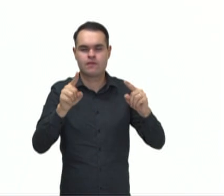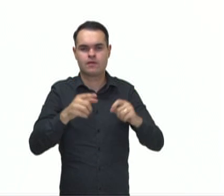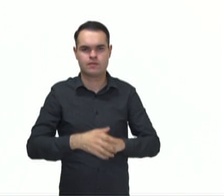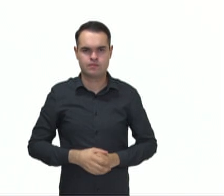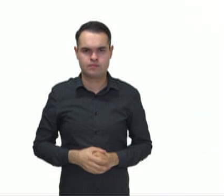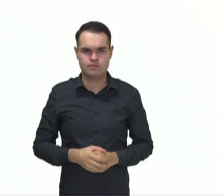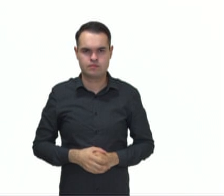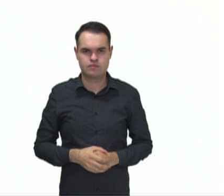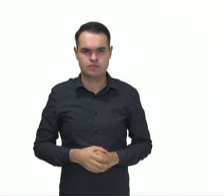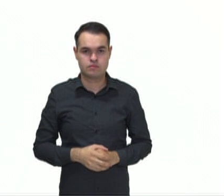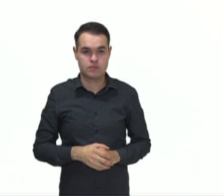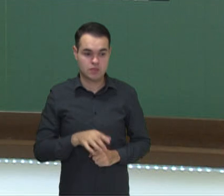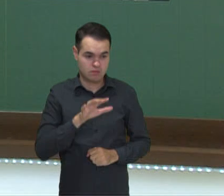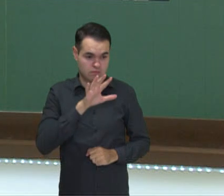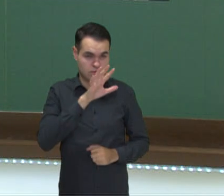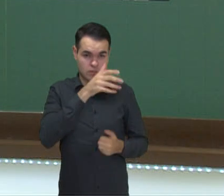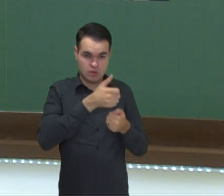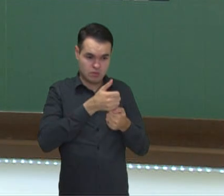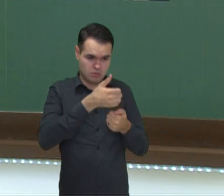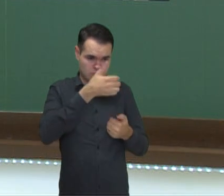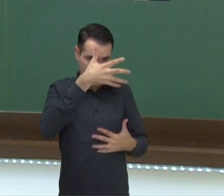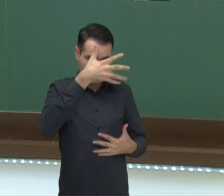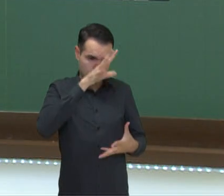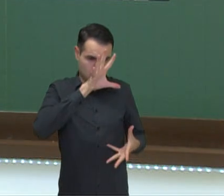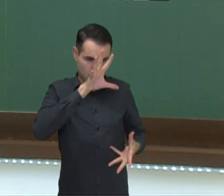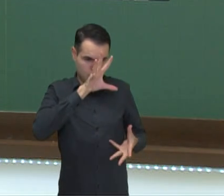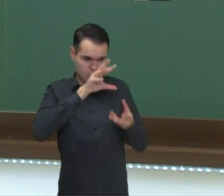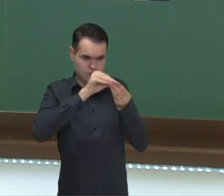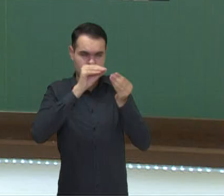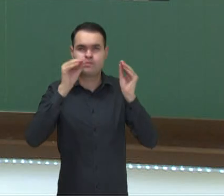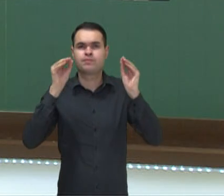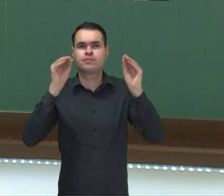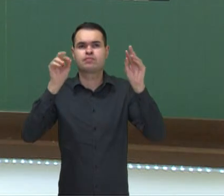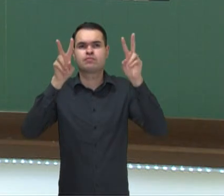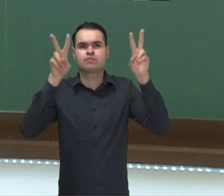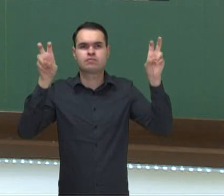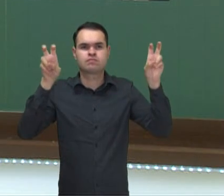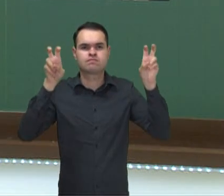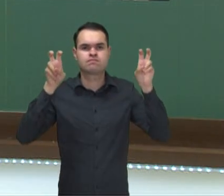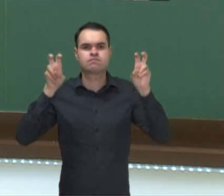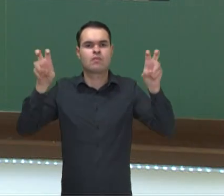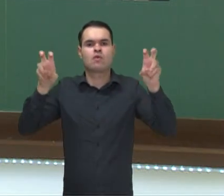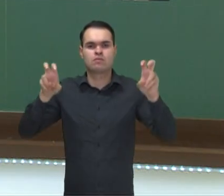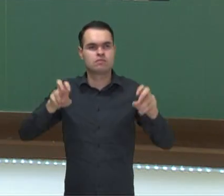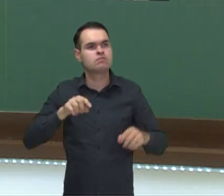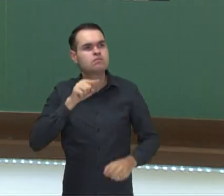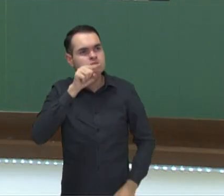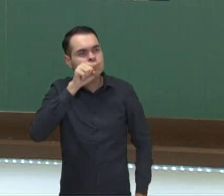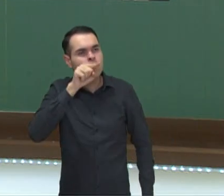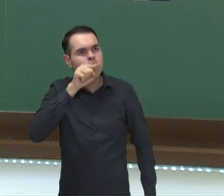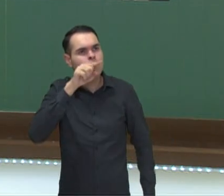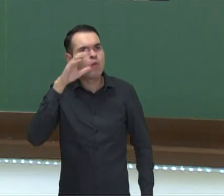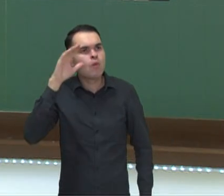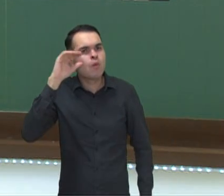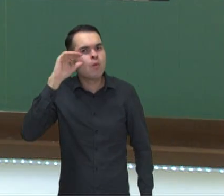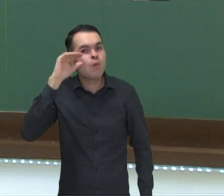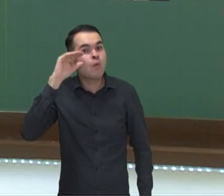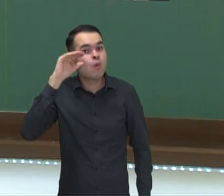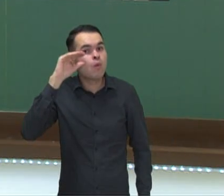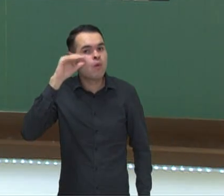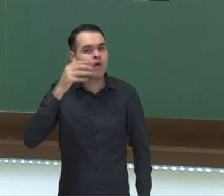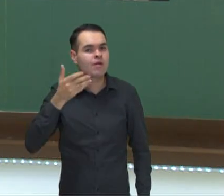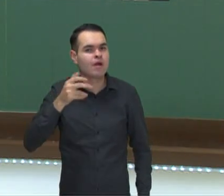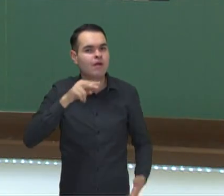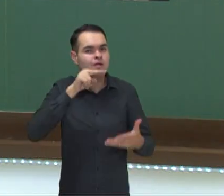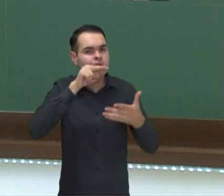um resumo do tema, do assunto, e também desperta a atenção, a curiosidade, o leitor quer saber mais sobre